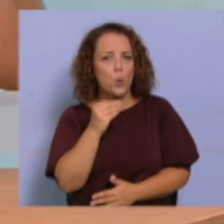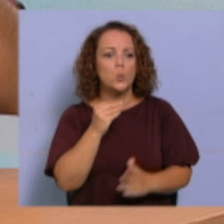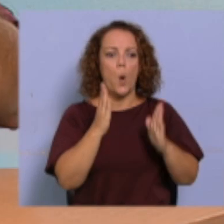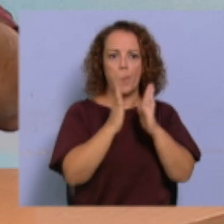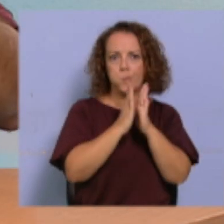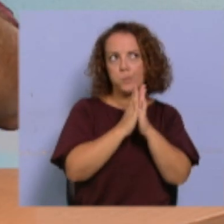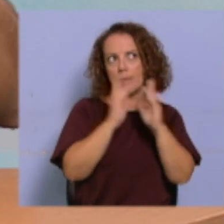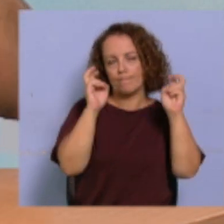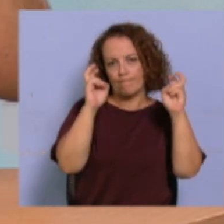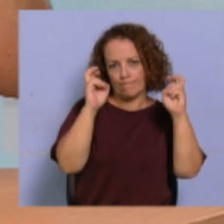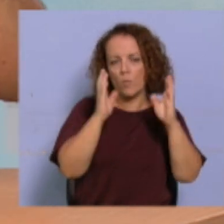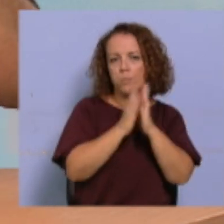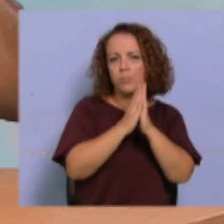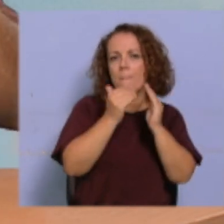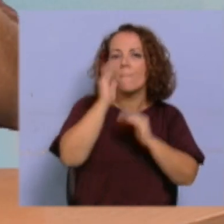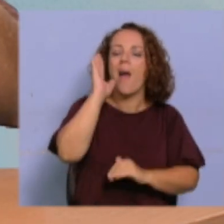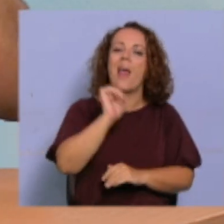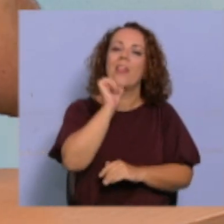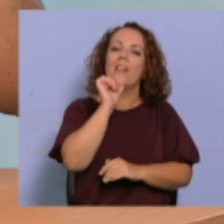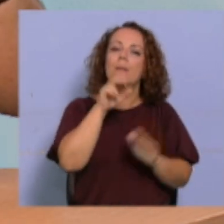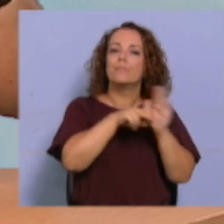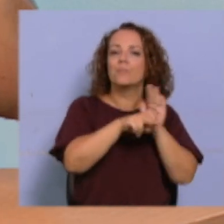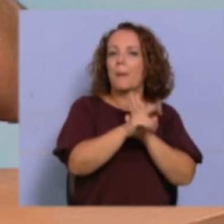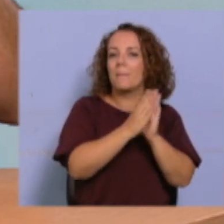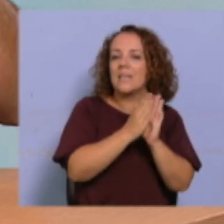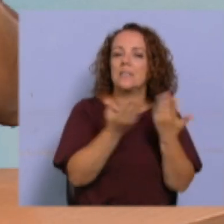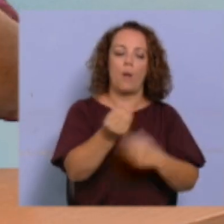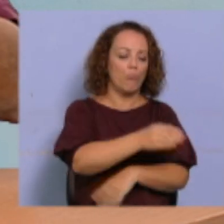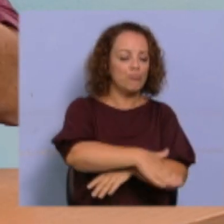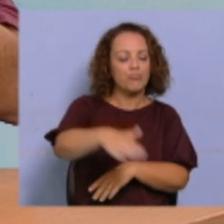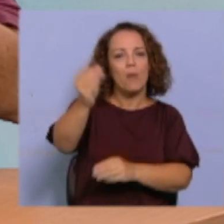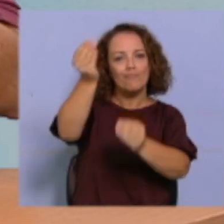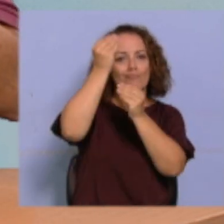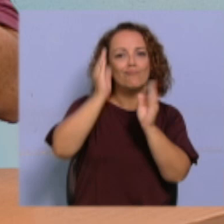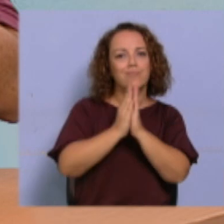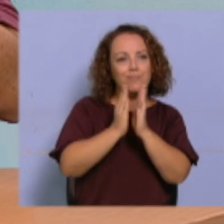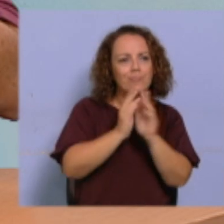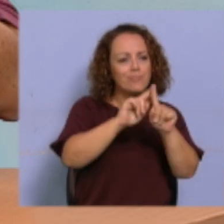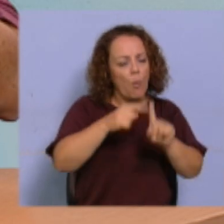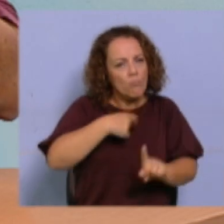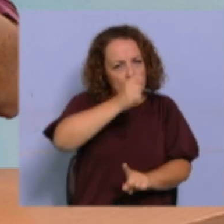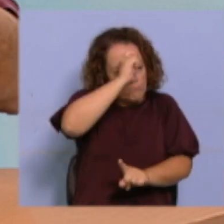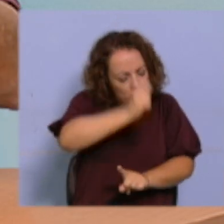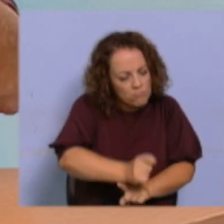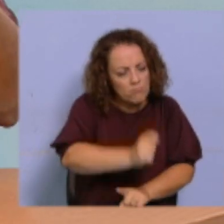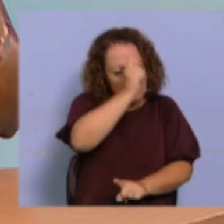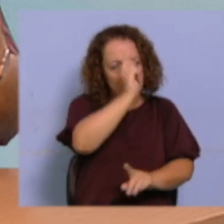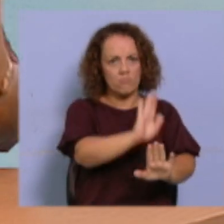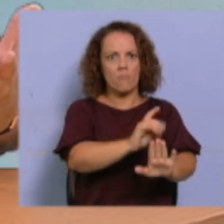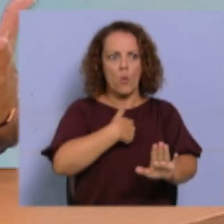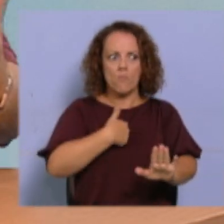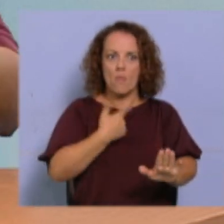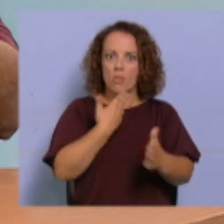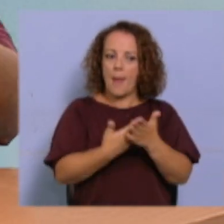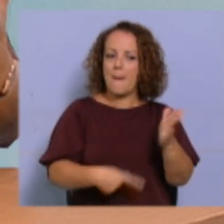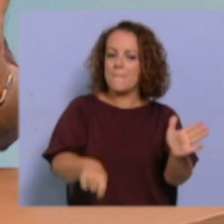religiosos, entre aspas, que, por exemplo, vão mais à missa, que tiveram mais catequese, todo o respeito, e eu não quero provocar